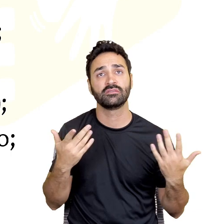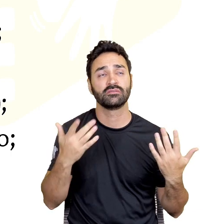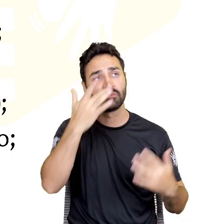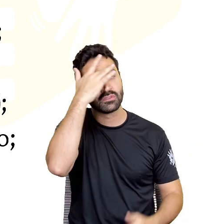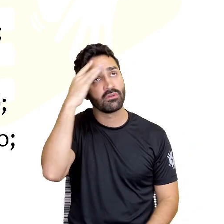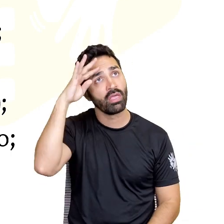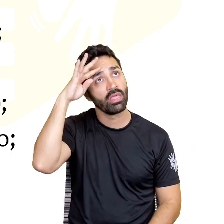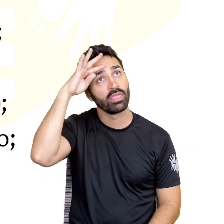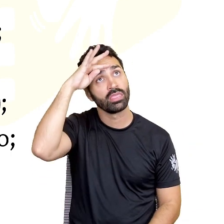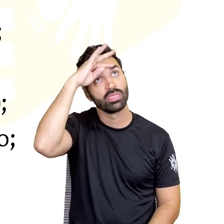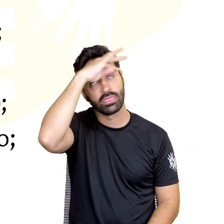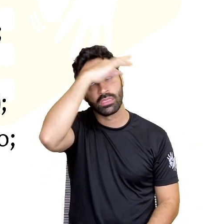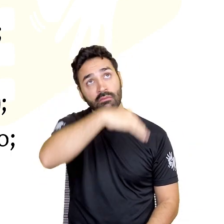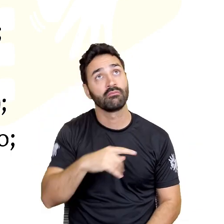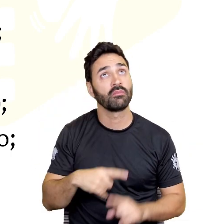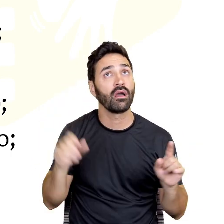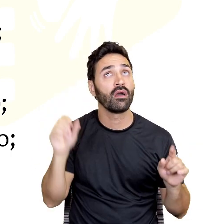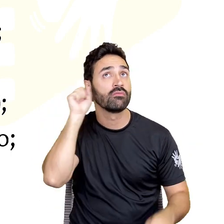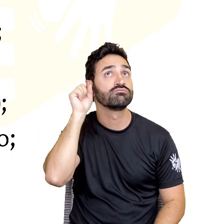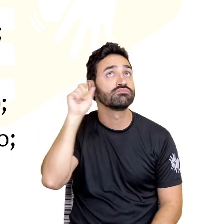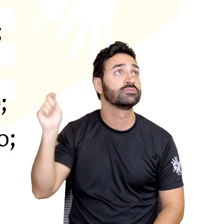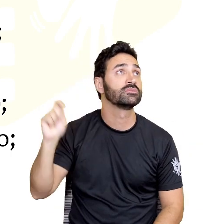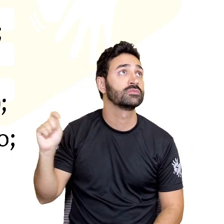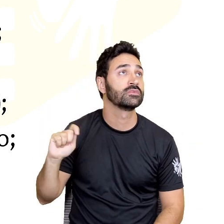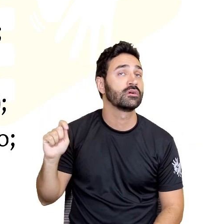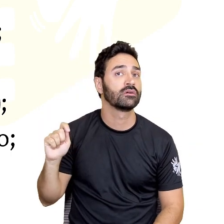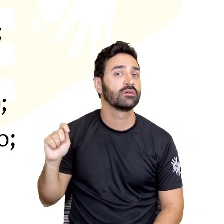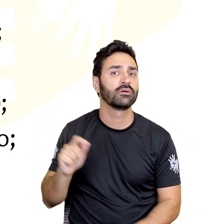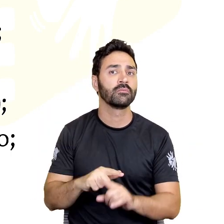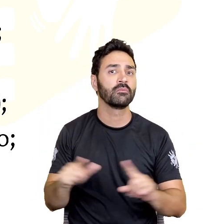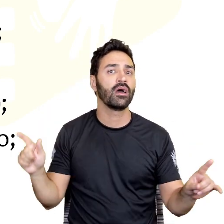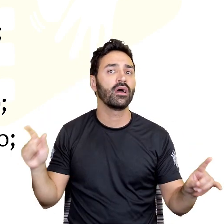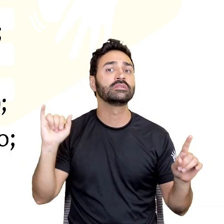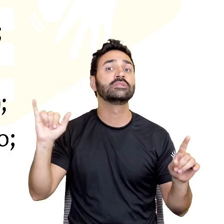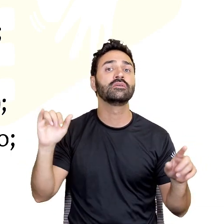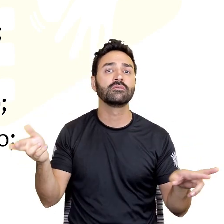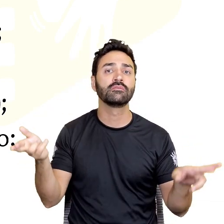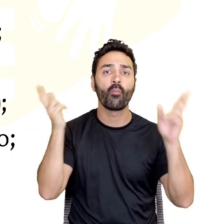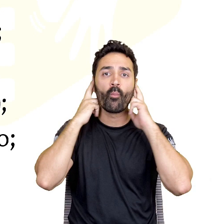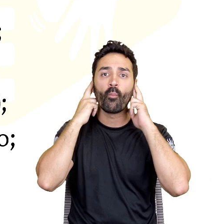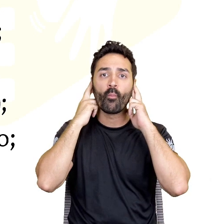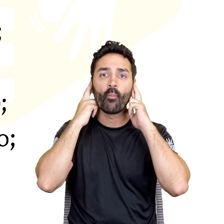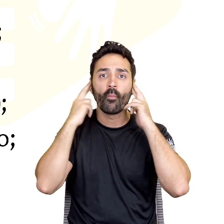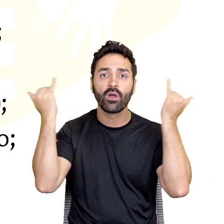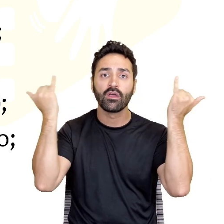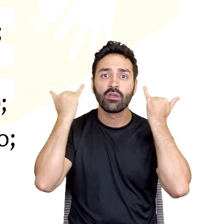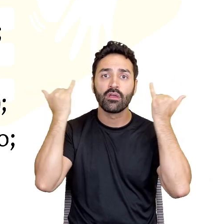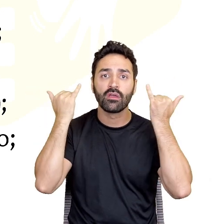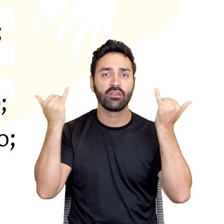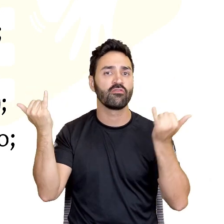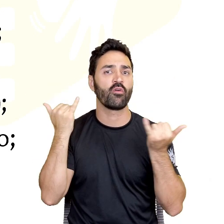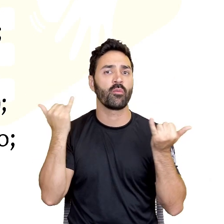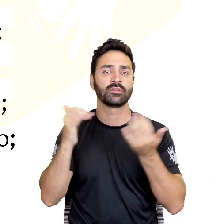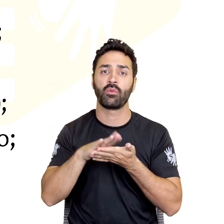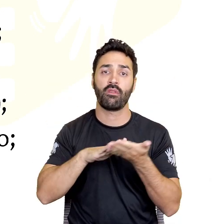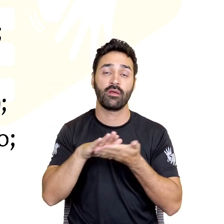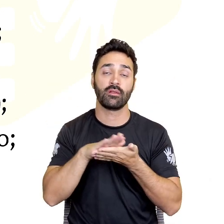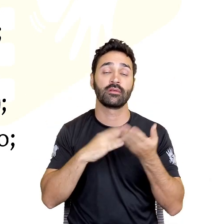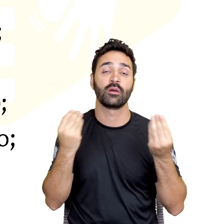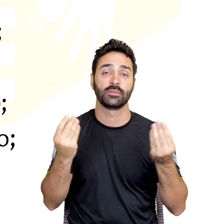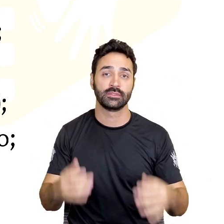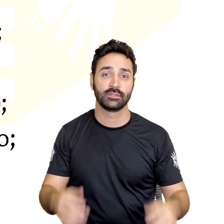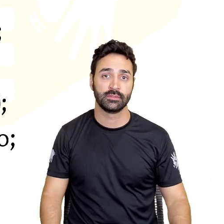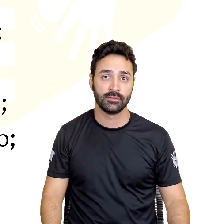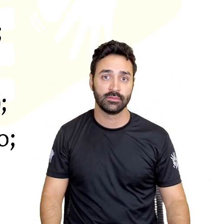essa informação eu estou tendo acesso. E aquela pessoa que não tem essa informação chegando aqui, como que eu vou levar isso para ela?